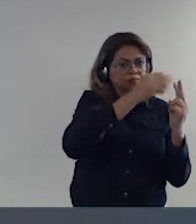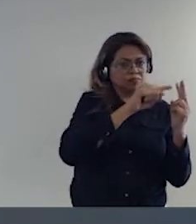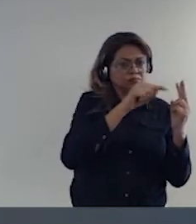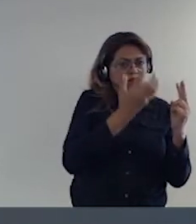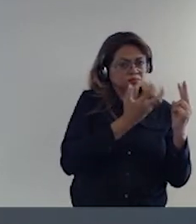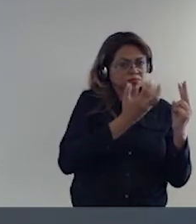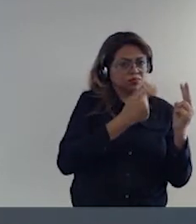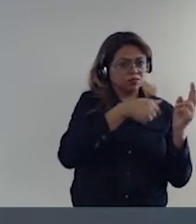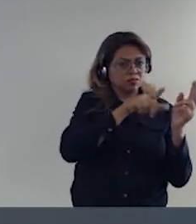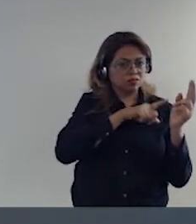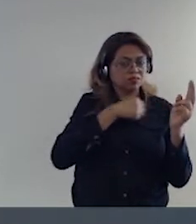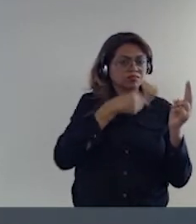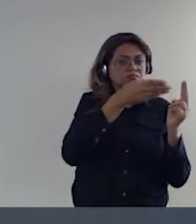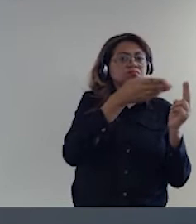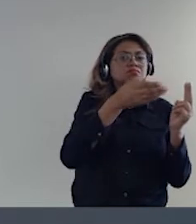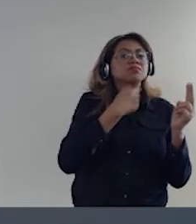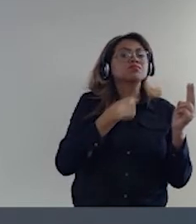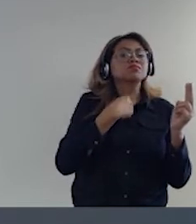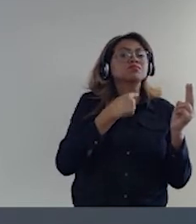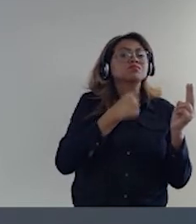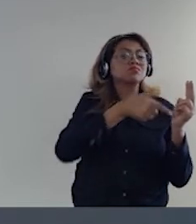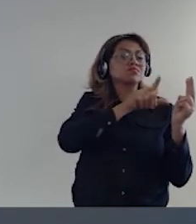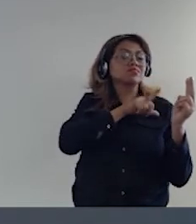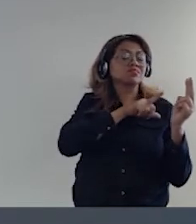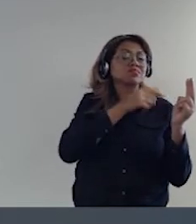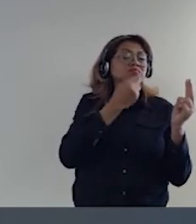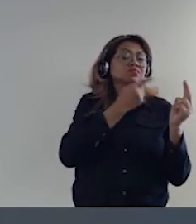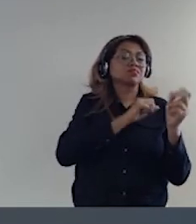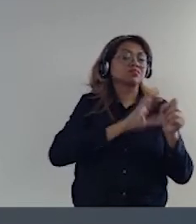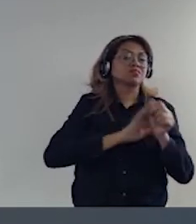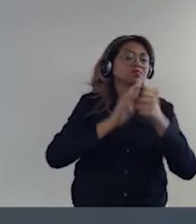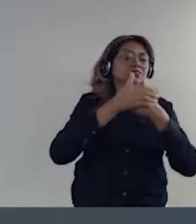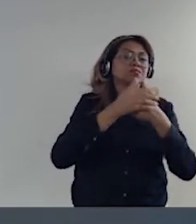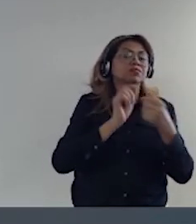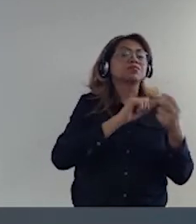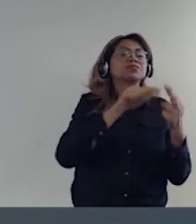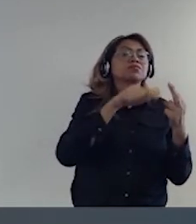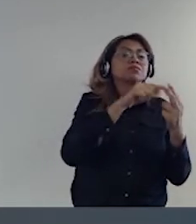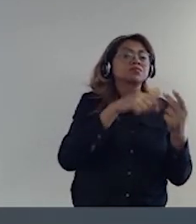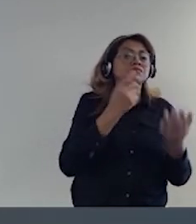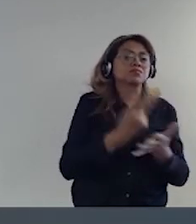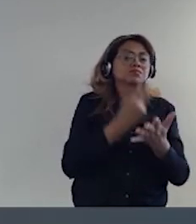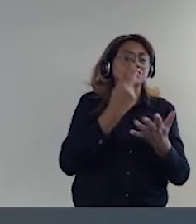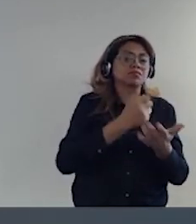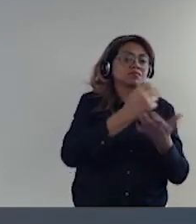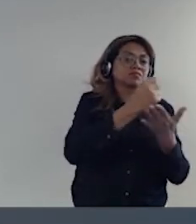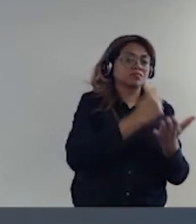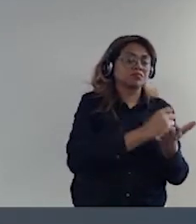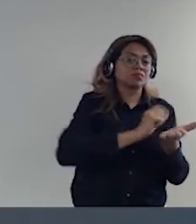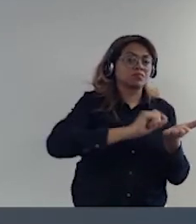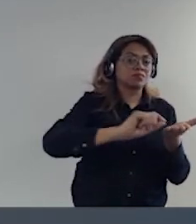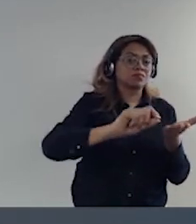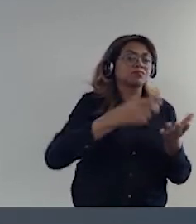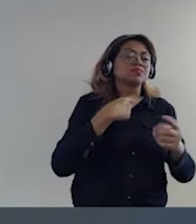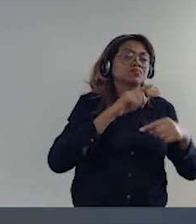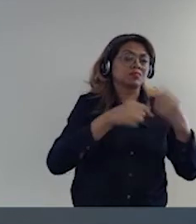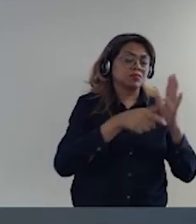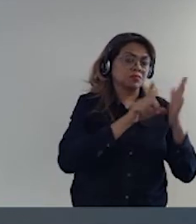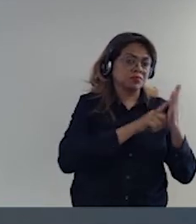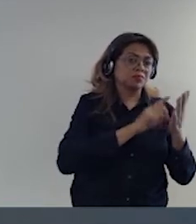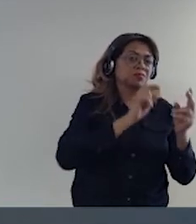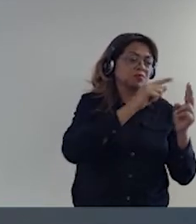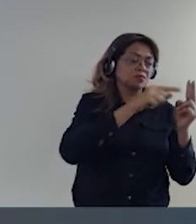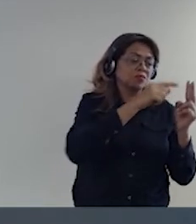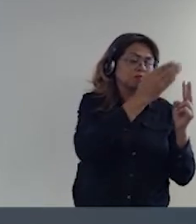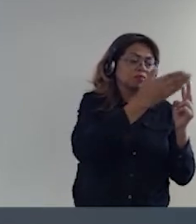esses mecanismos que a gente está analisando, eles confluem, né, para uma preservação do que as partes